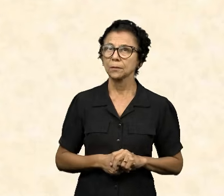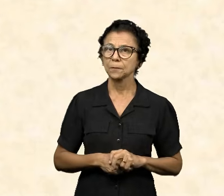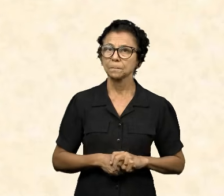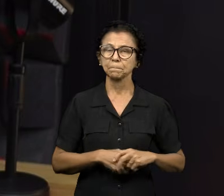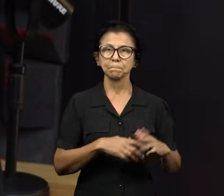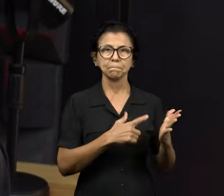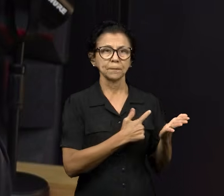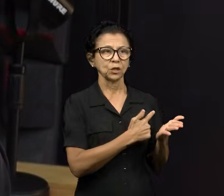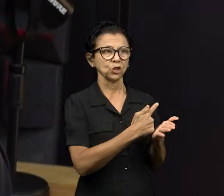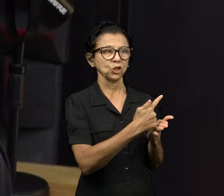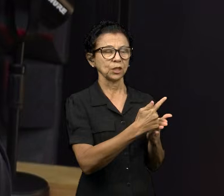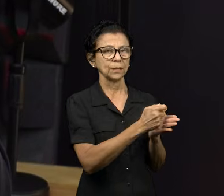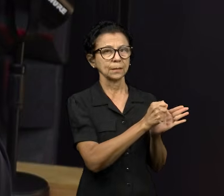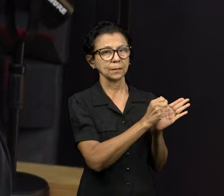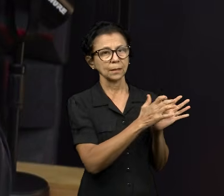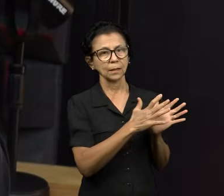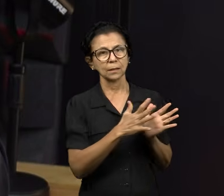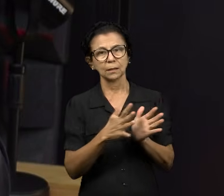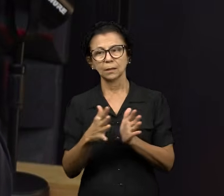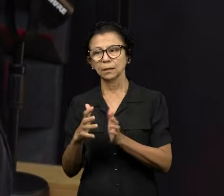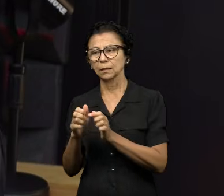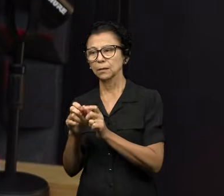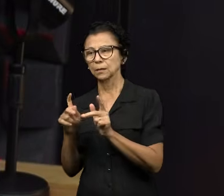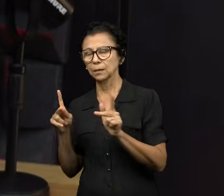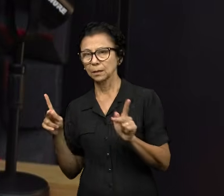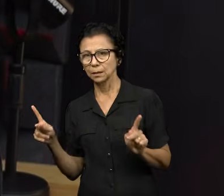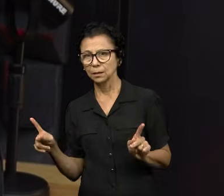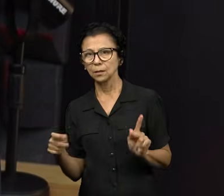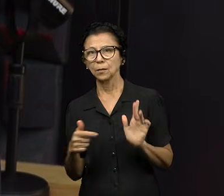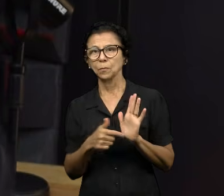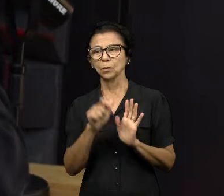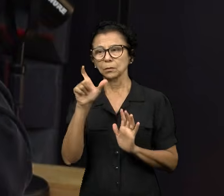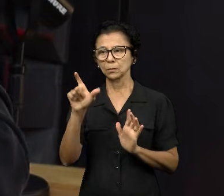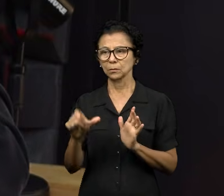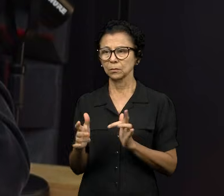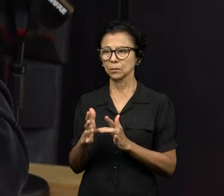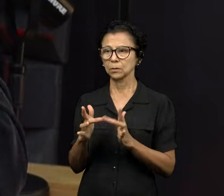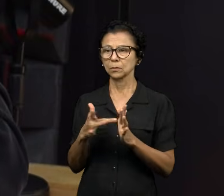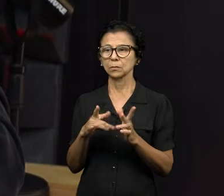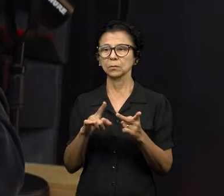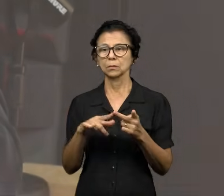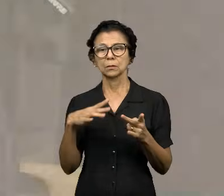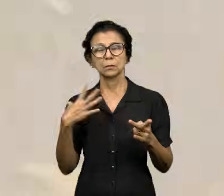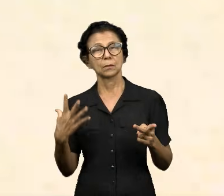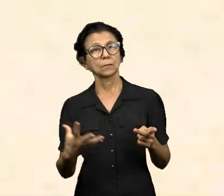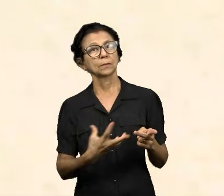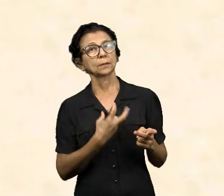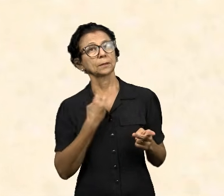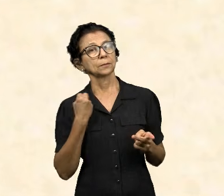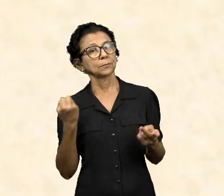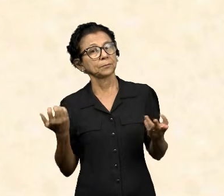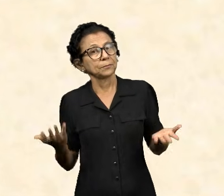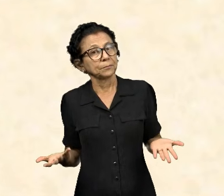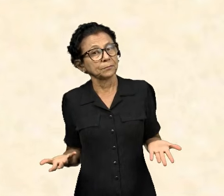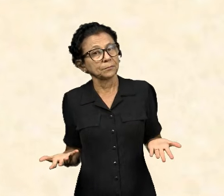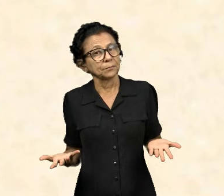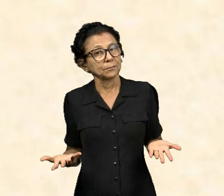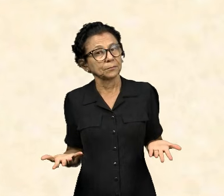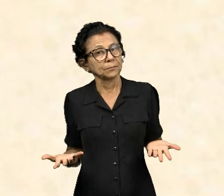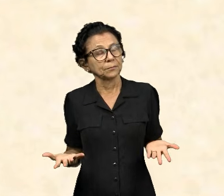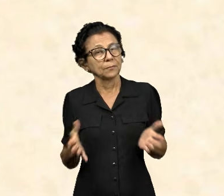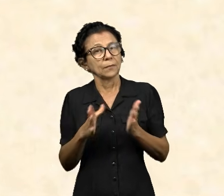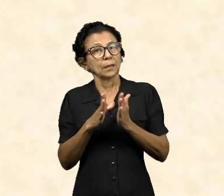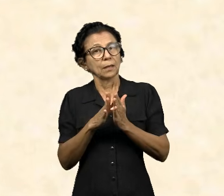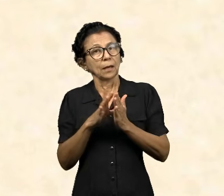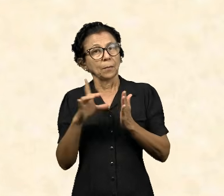Gênesis e Apocalipse vai falar de salvação e vai trazer a pessoa de Jesus, né? E são elas que de mim testificam. Então